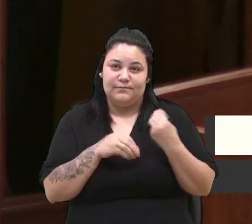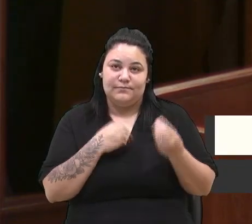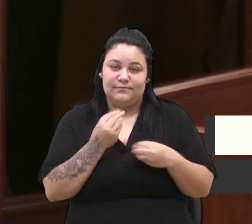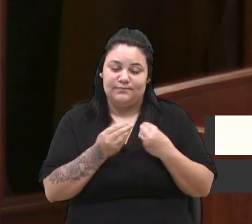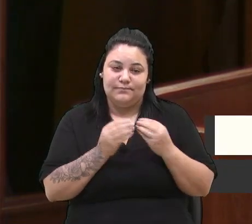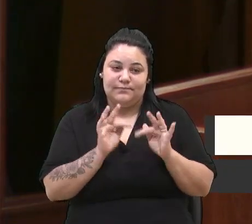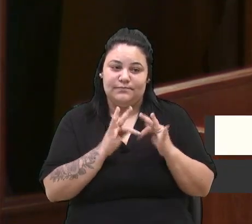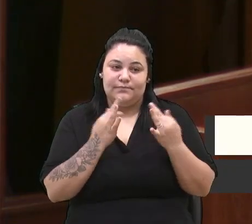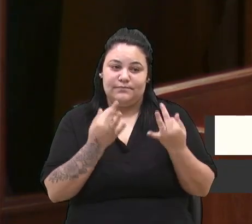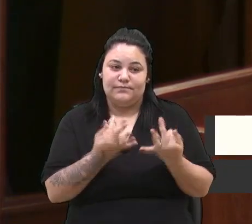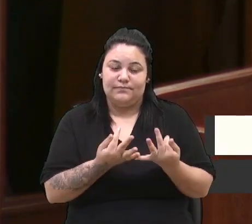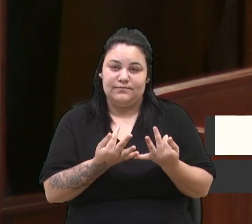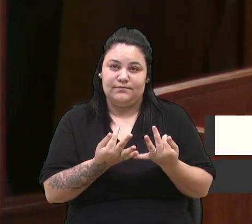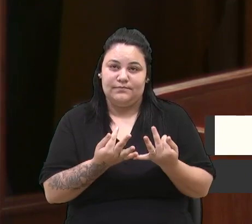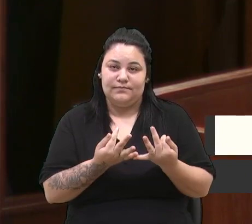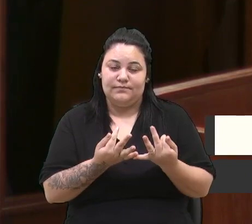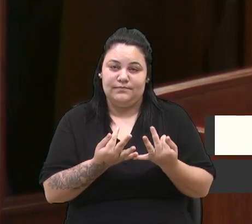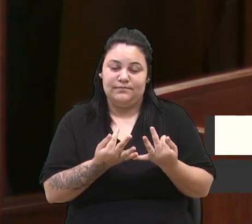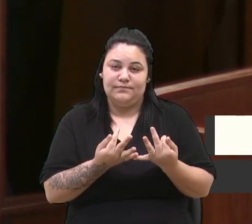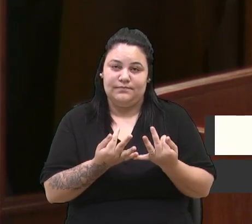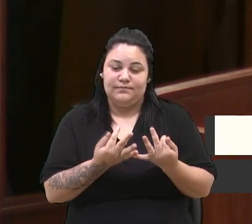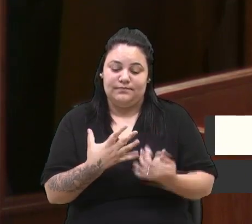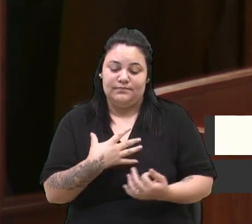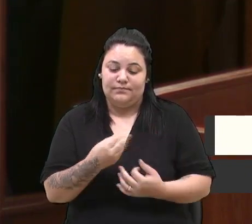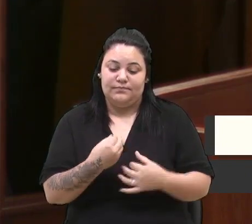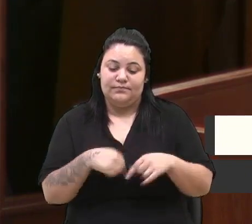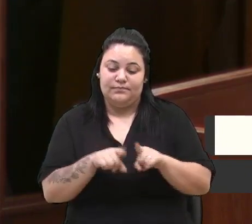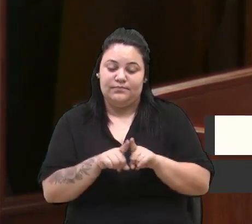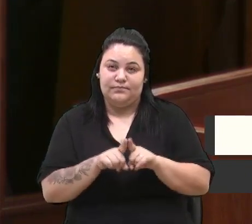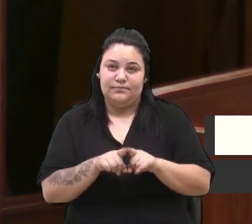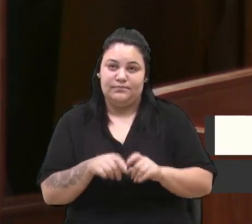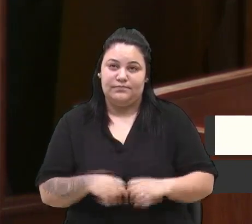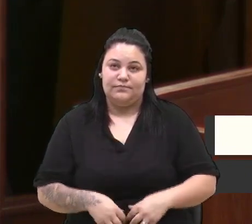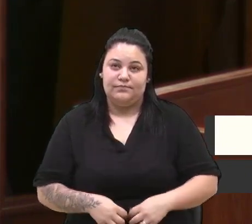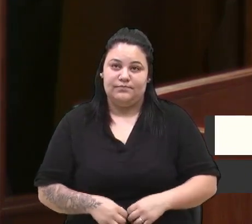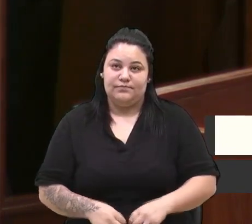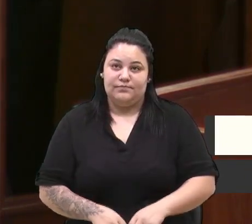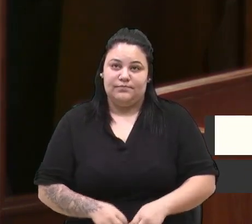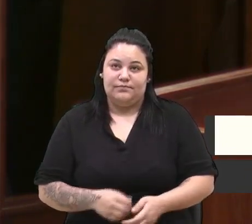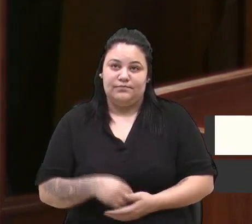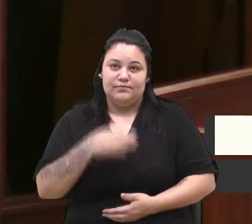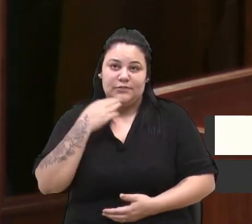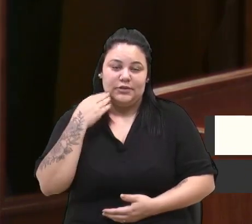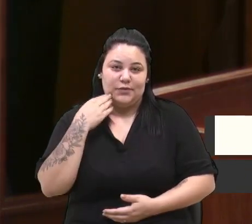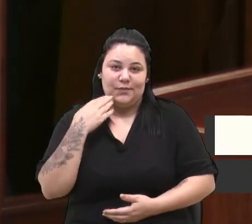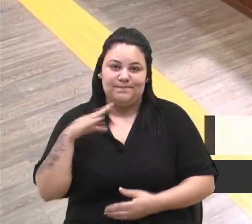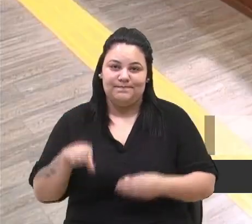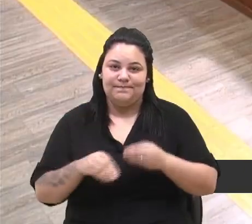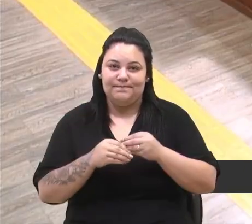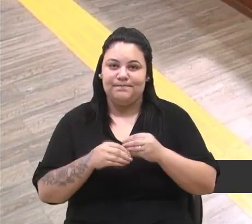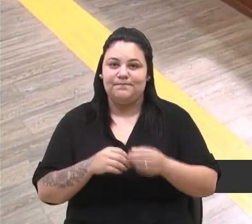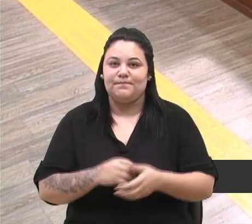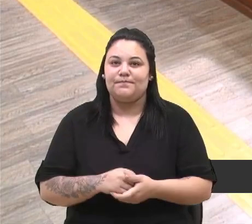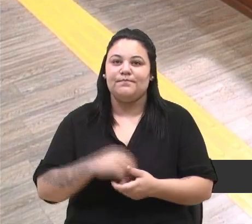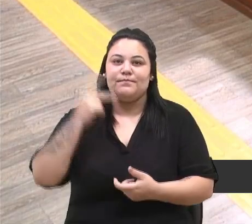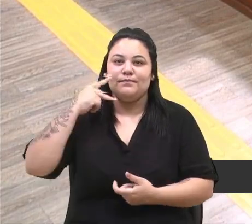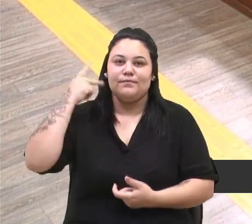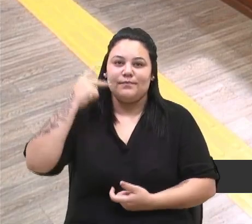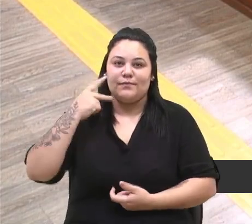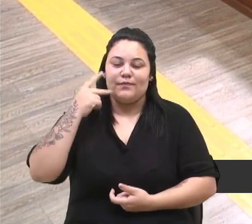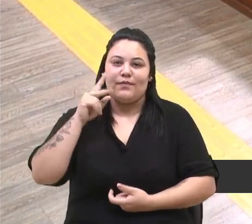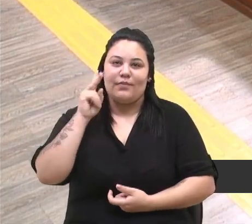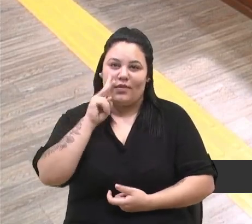aos filhos e aos amigos. Uma parte, vereadora. Por favor. Vereadora Isabela, é muito bem lembrado.